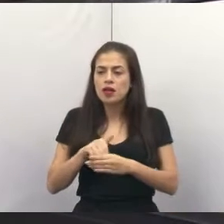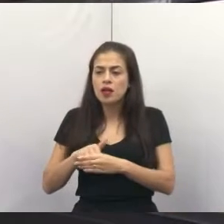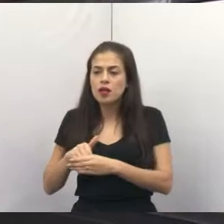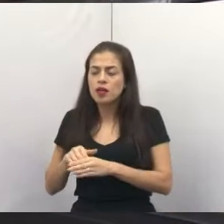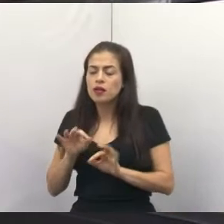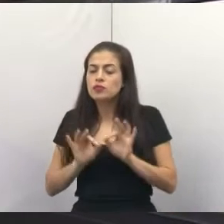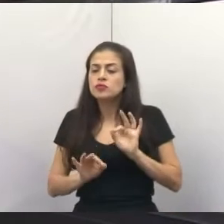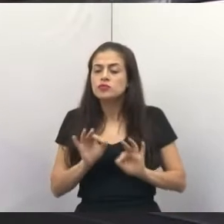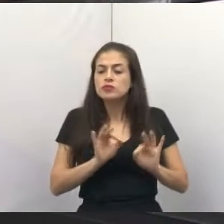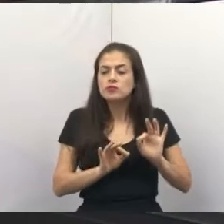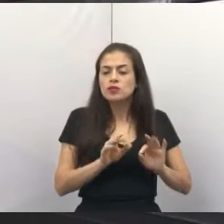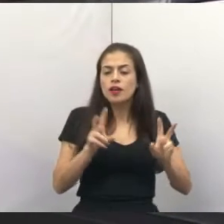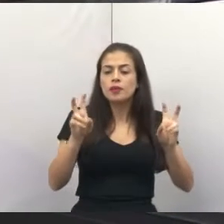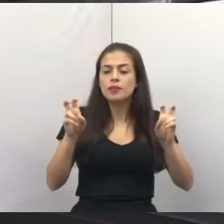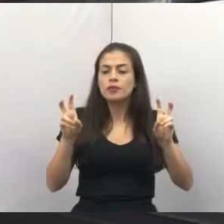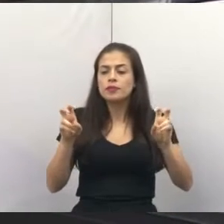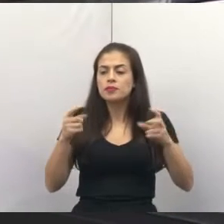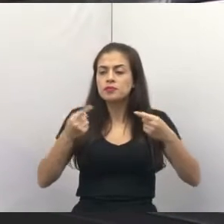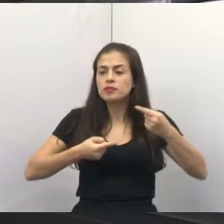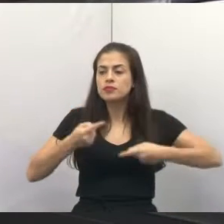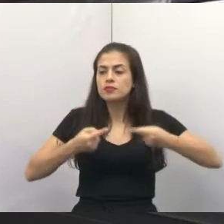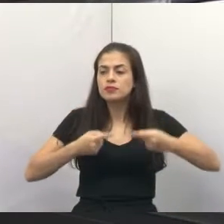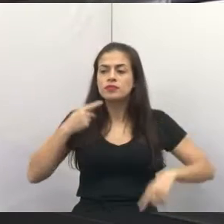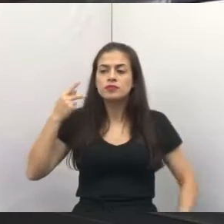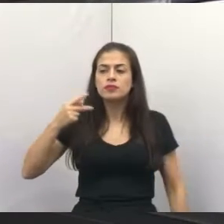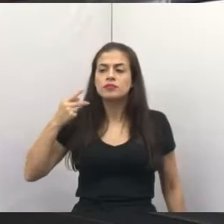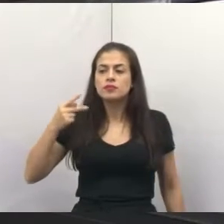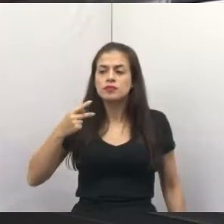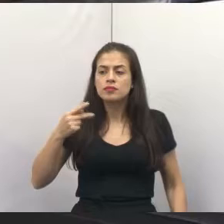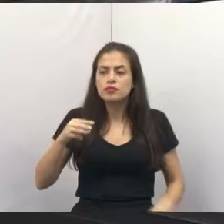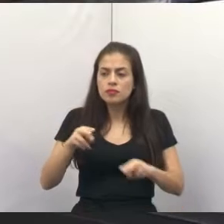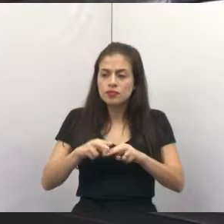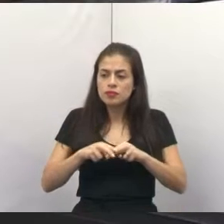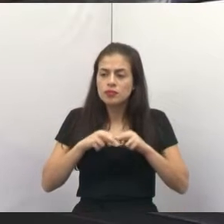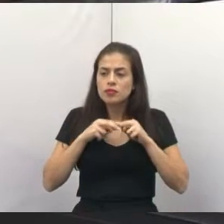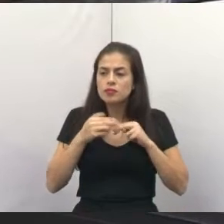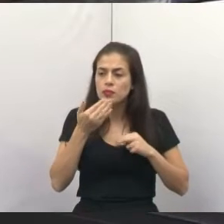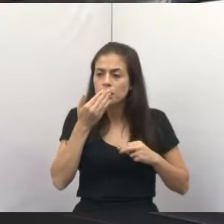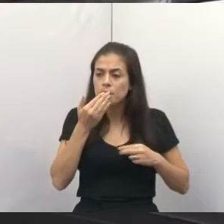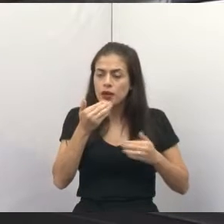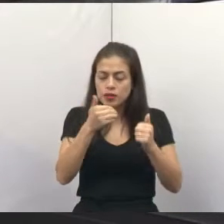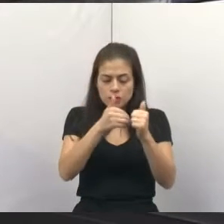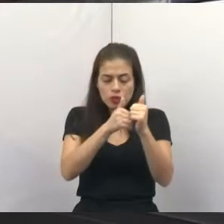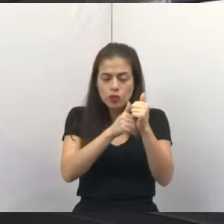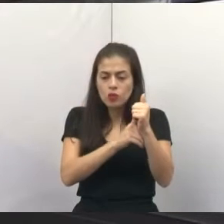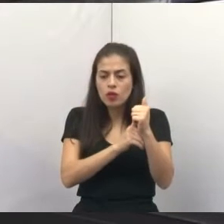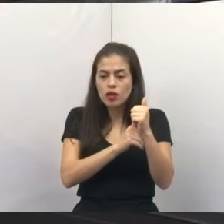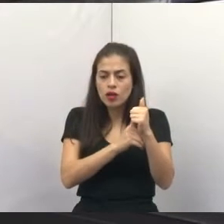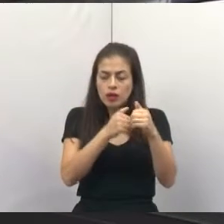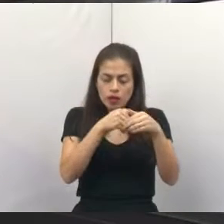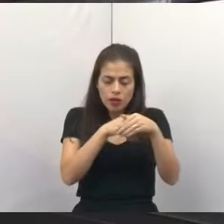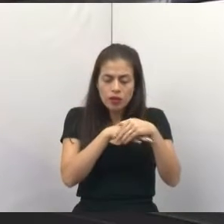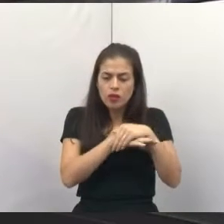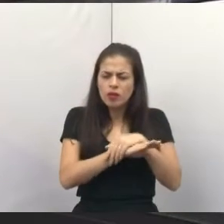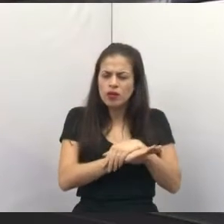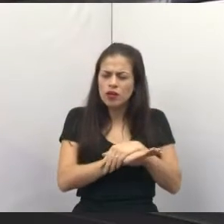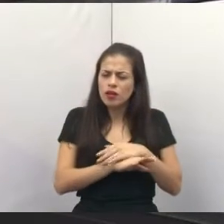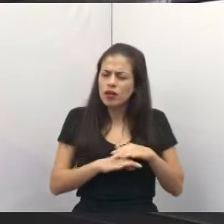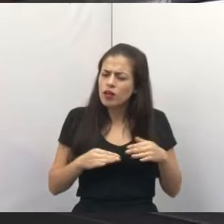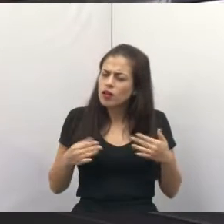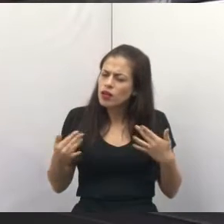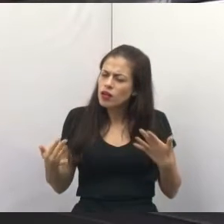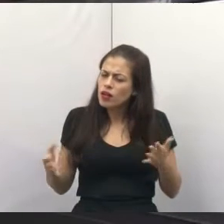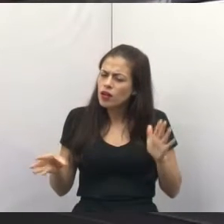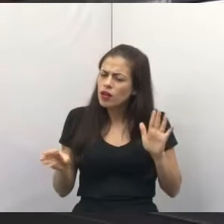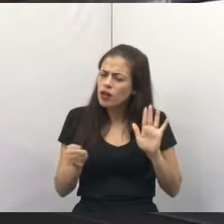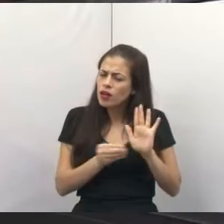a matéria foi discutida com os pares e por isso solicita o arquivamento. A emenda é contrária à lei? É isso que